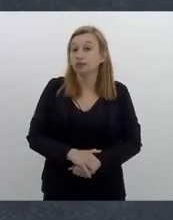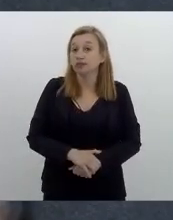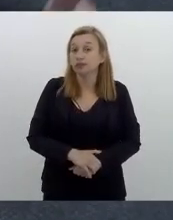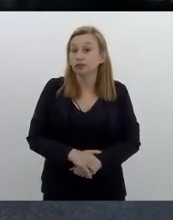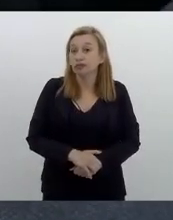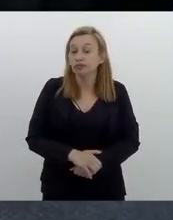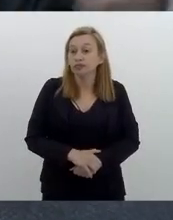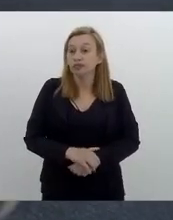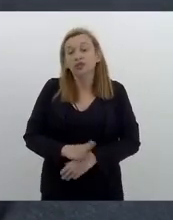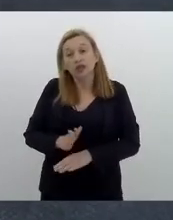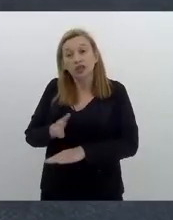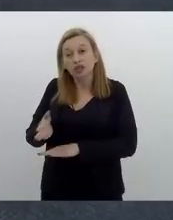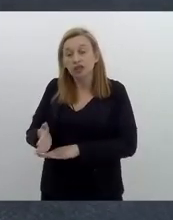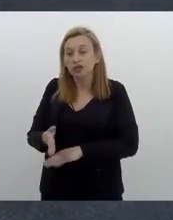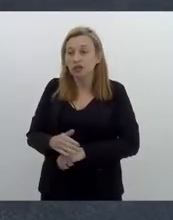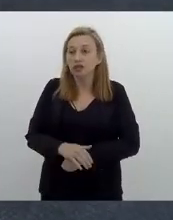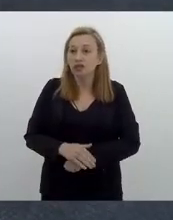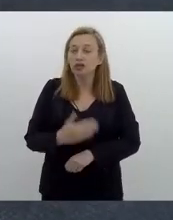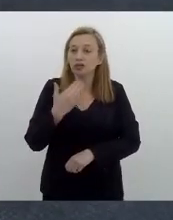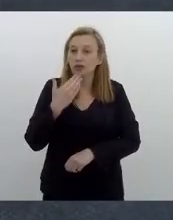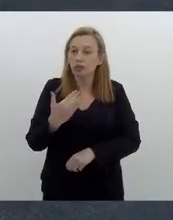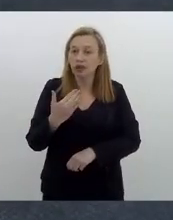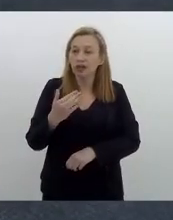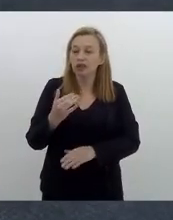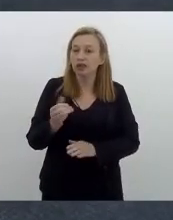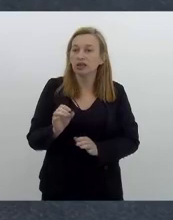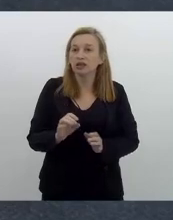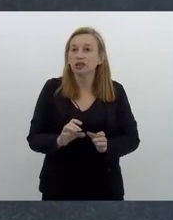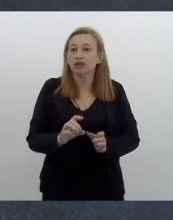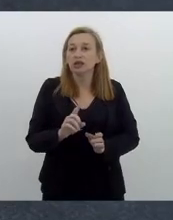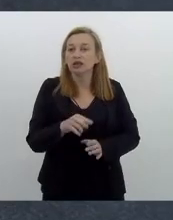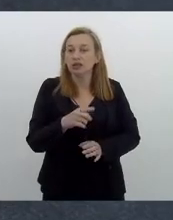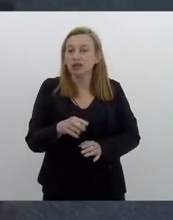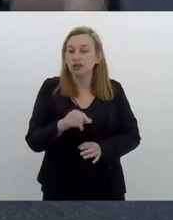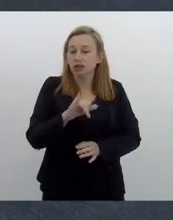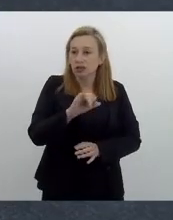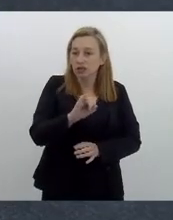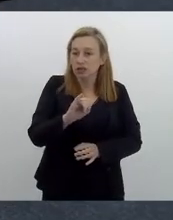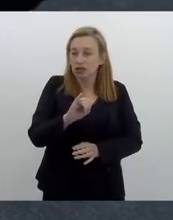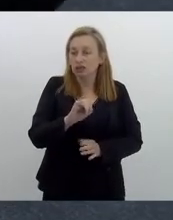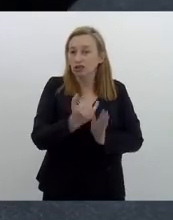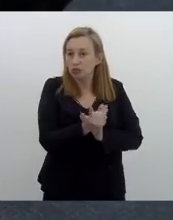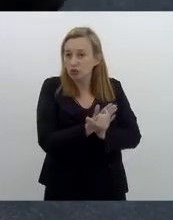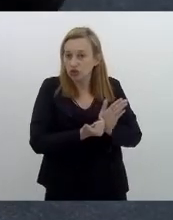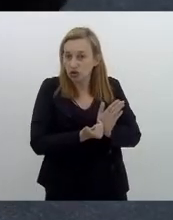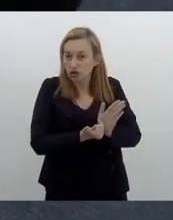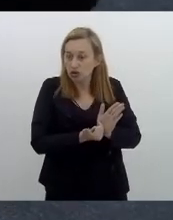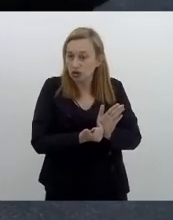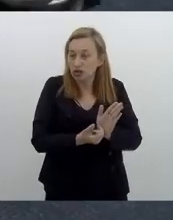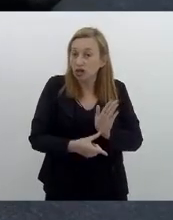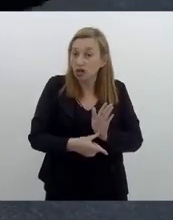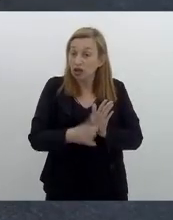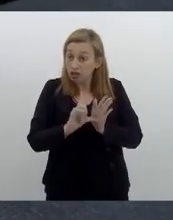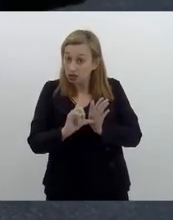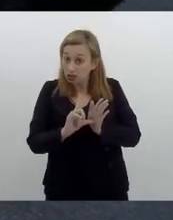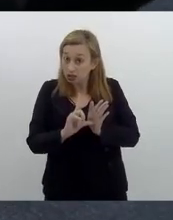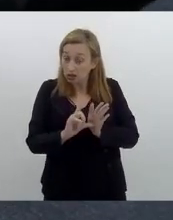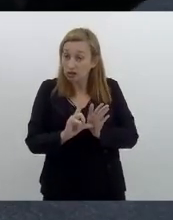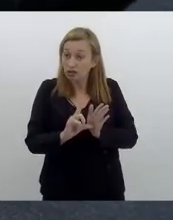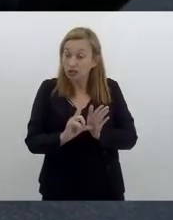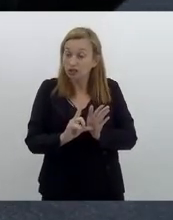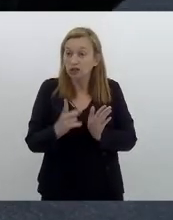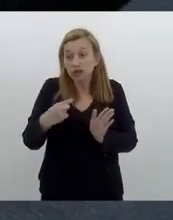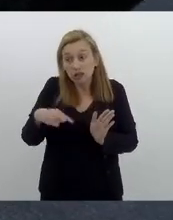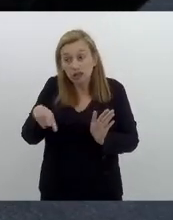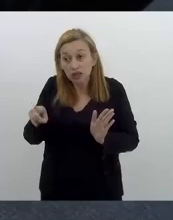Dá entrada E pede isenção Do imposto de renda Vai a juntamento Antes de dar entrada Tem